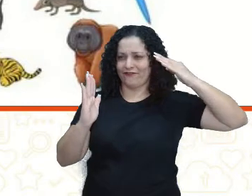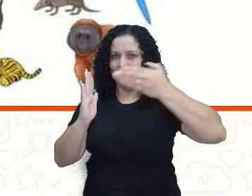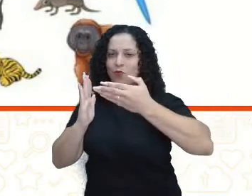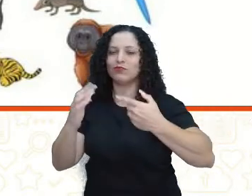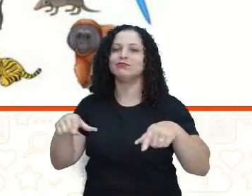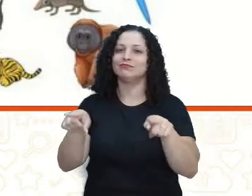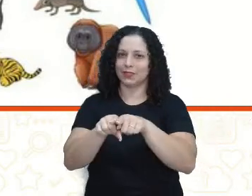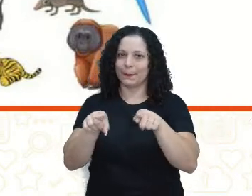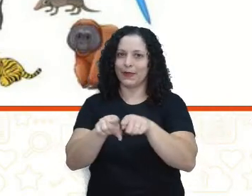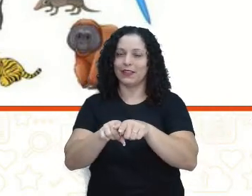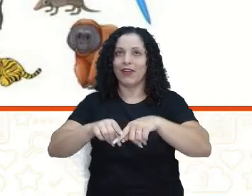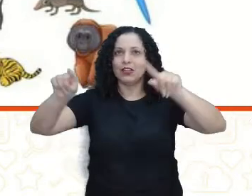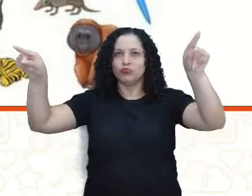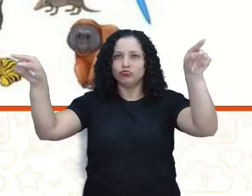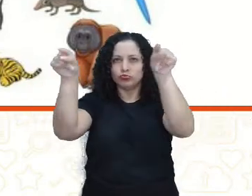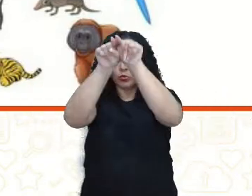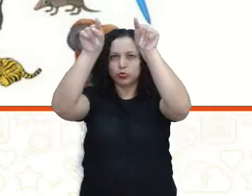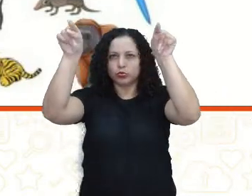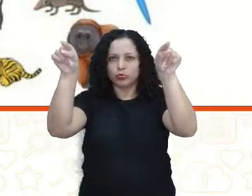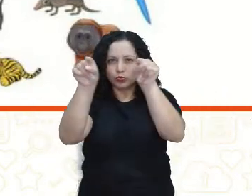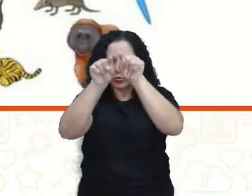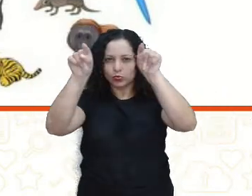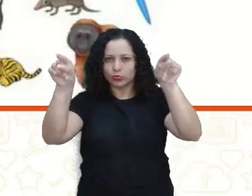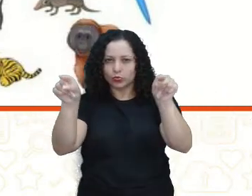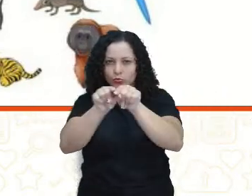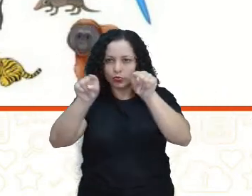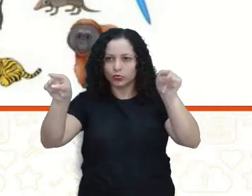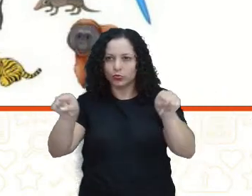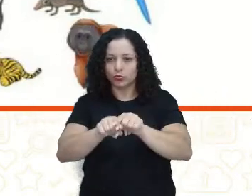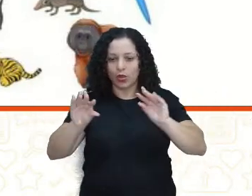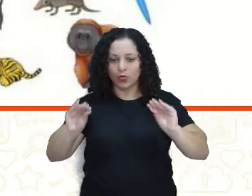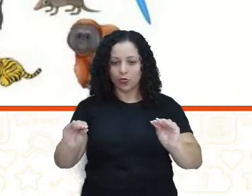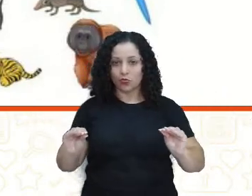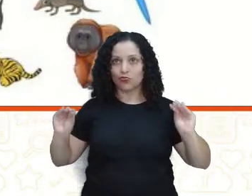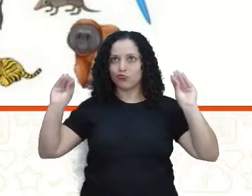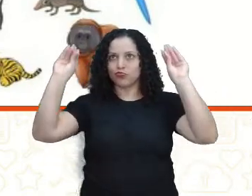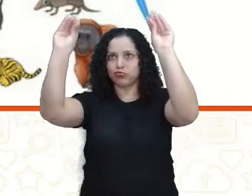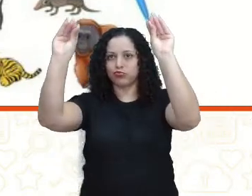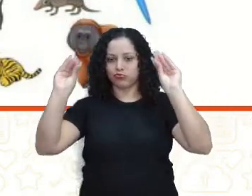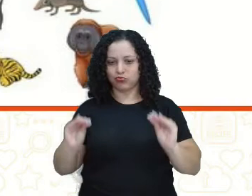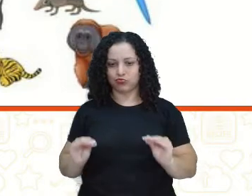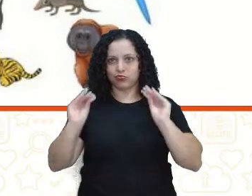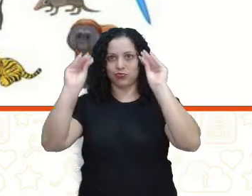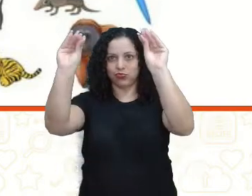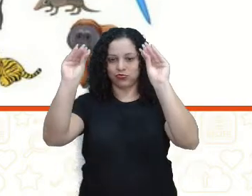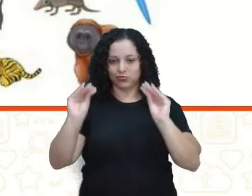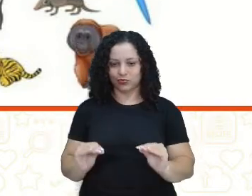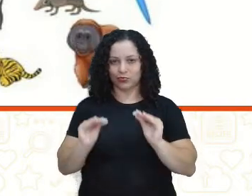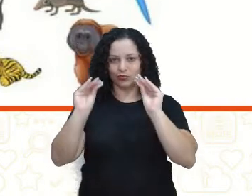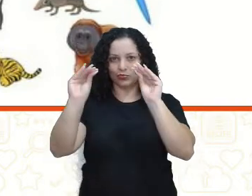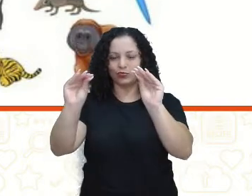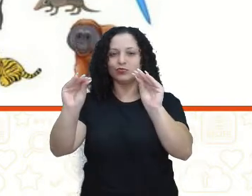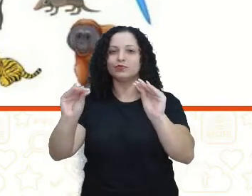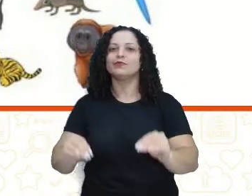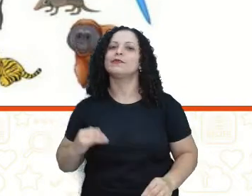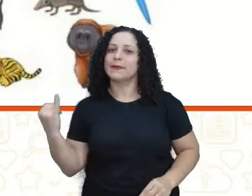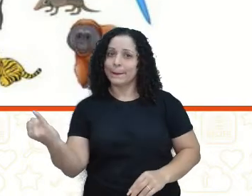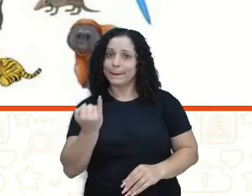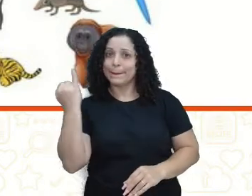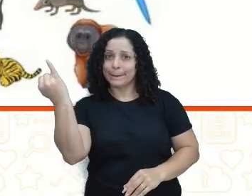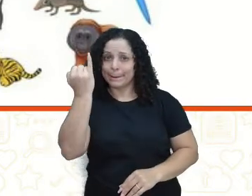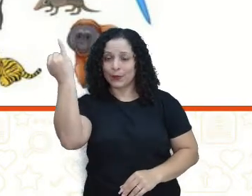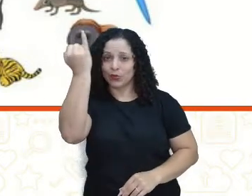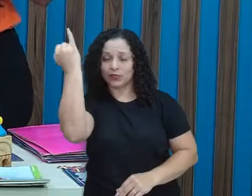ele vai fazer pareamento, associar, e nessa atividade a gente tem um componente importante que a gente está